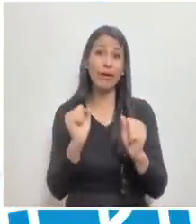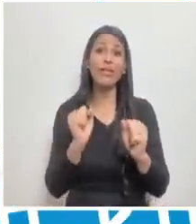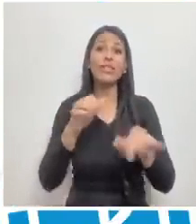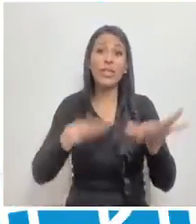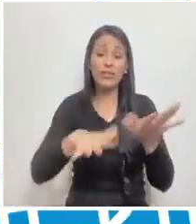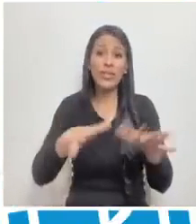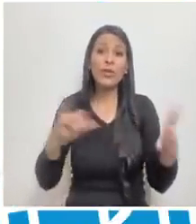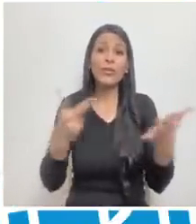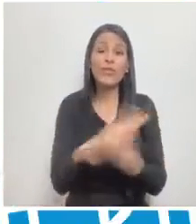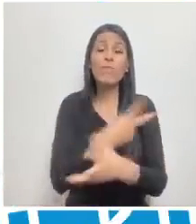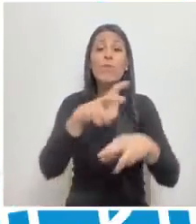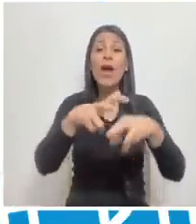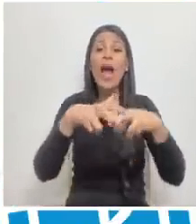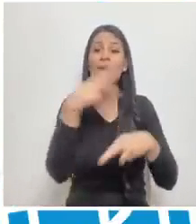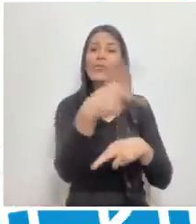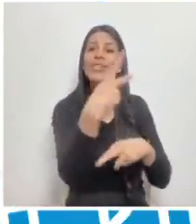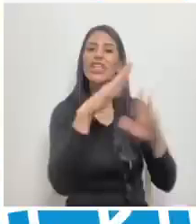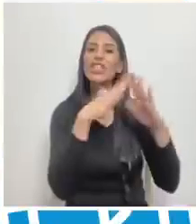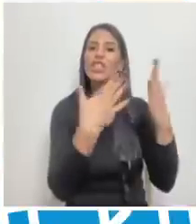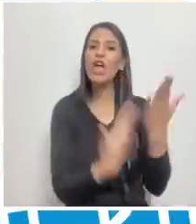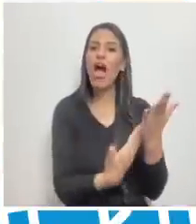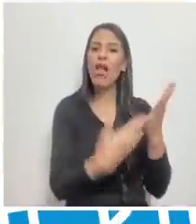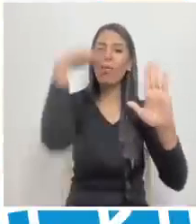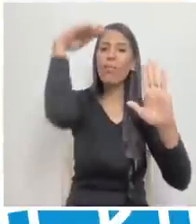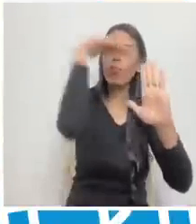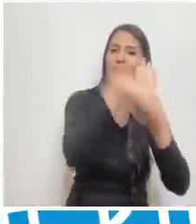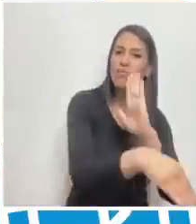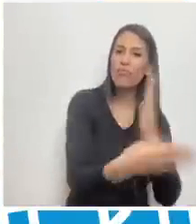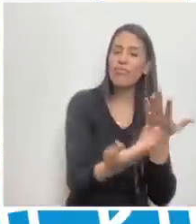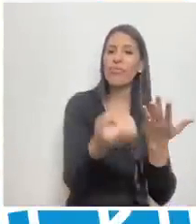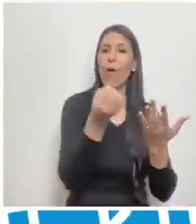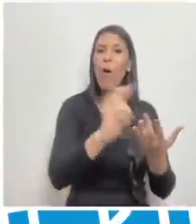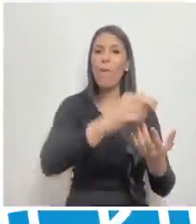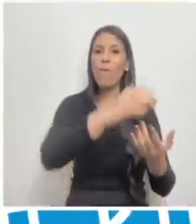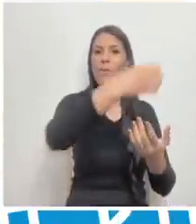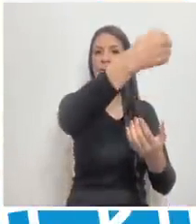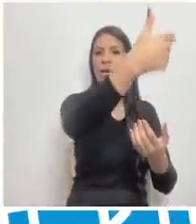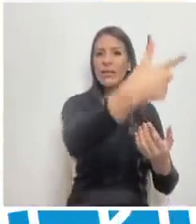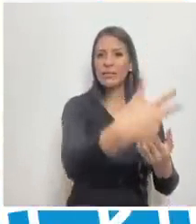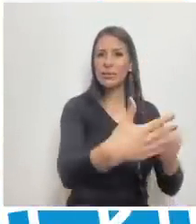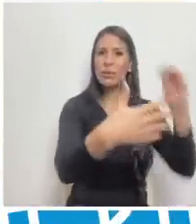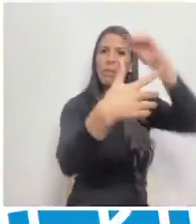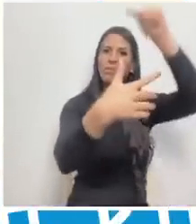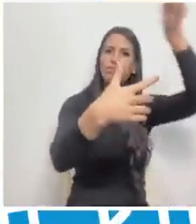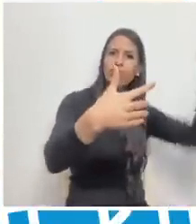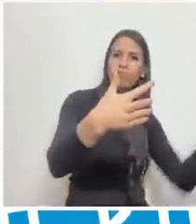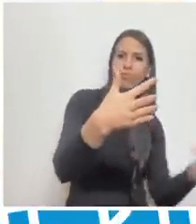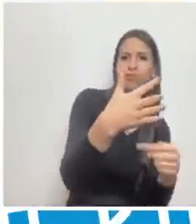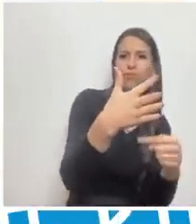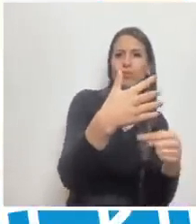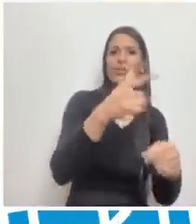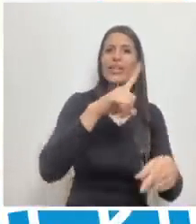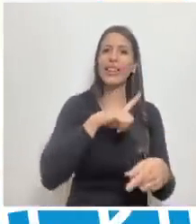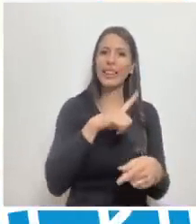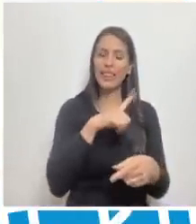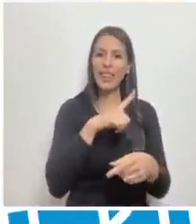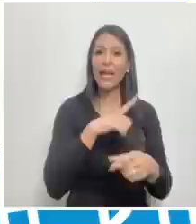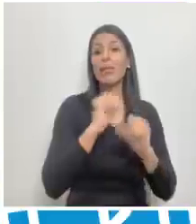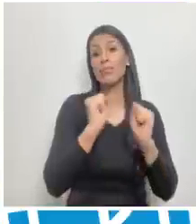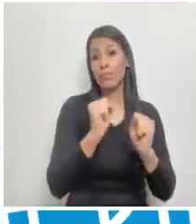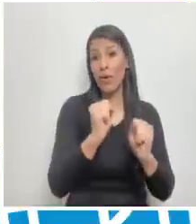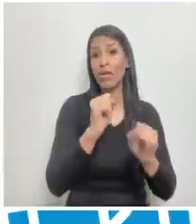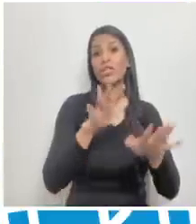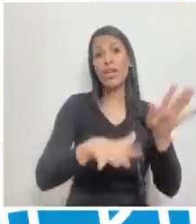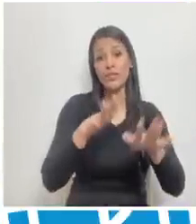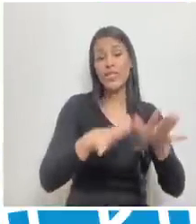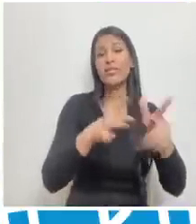pelo insucesso, pela queda acentuada que eventuais redes terão quando for feitas essas avaliações